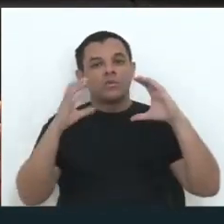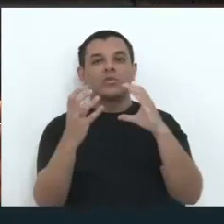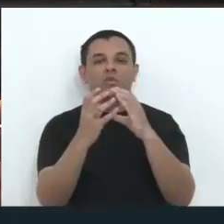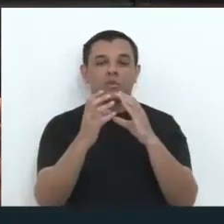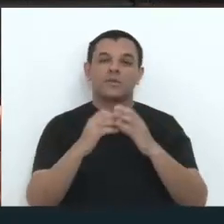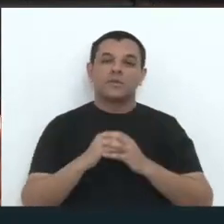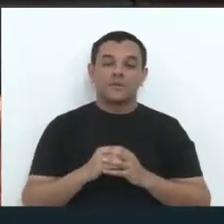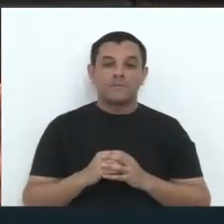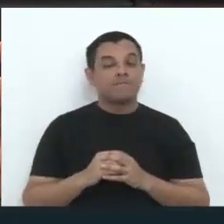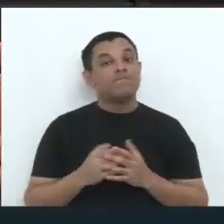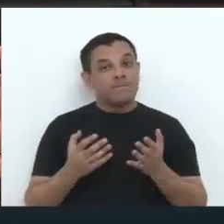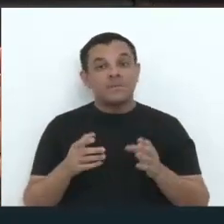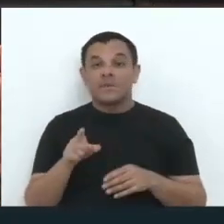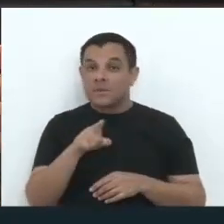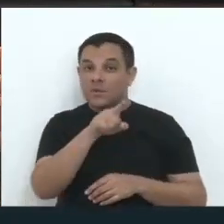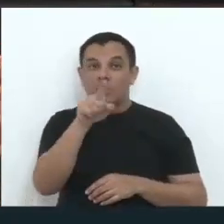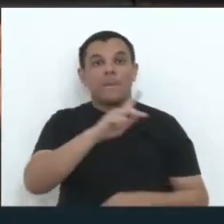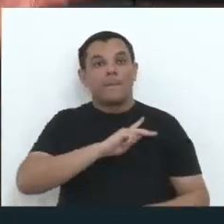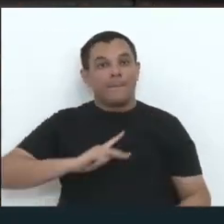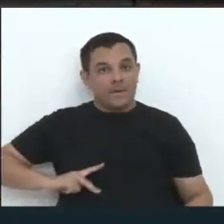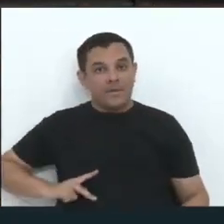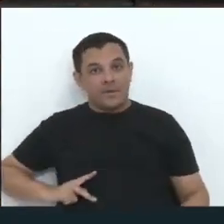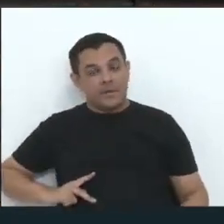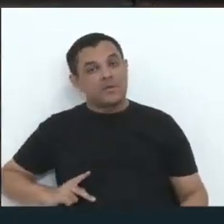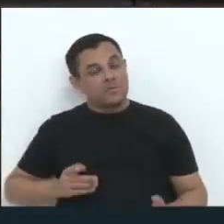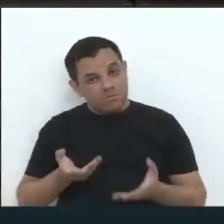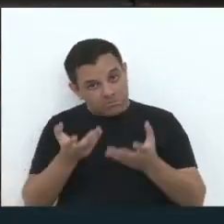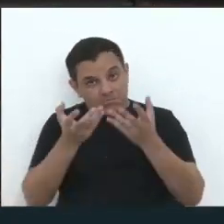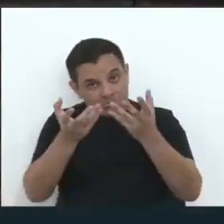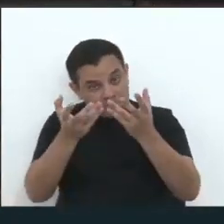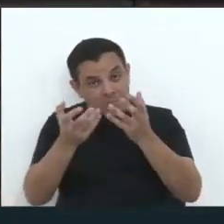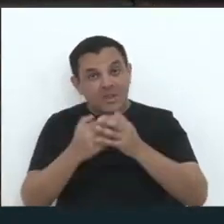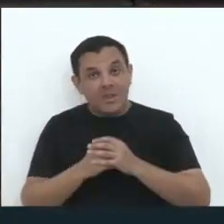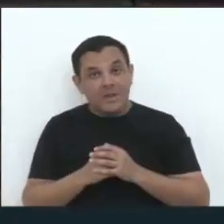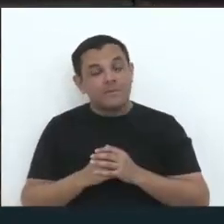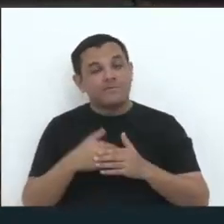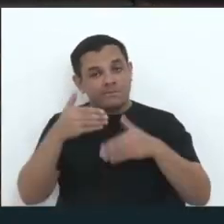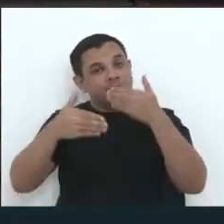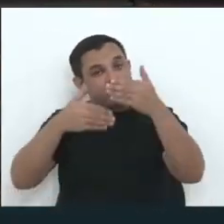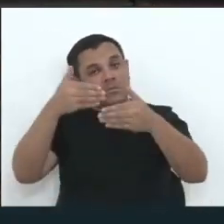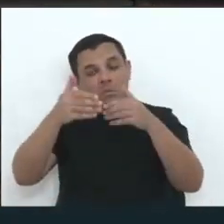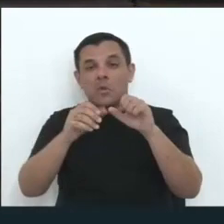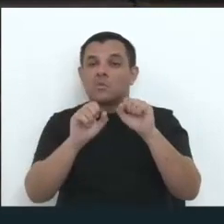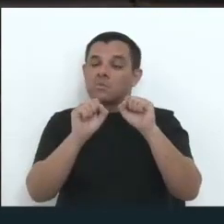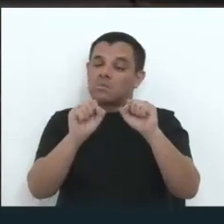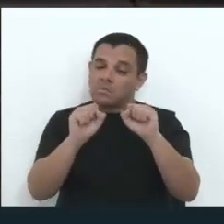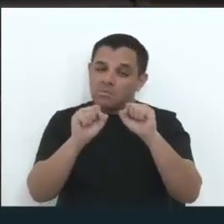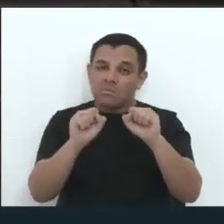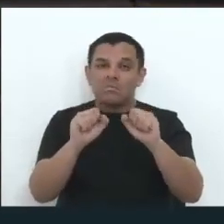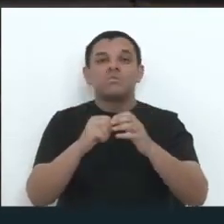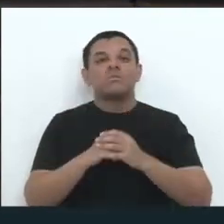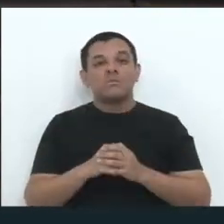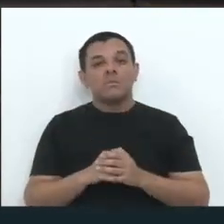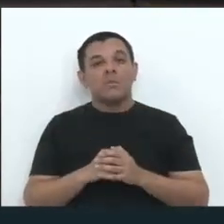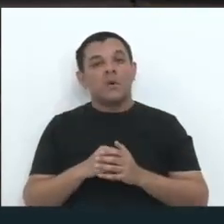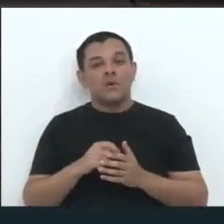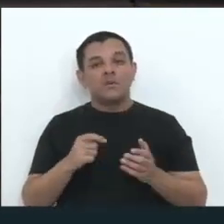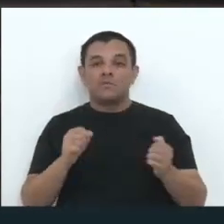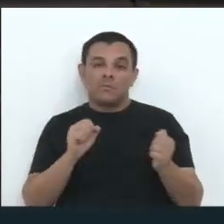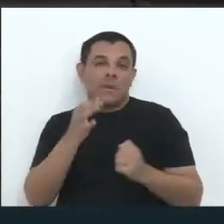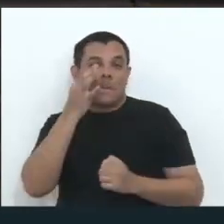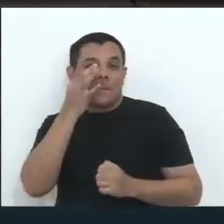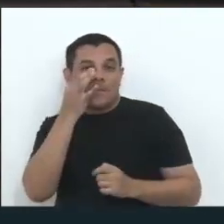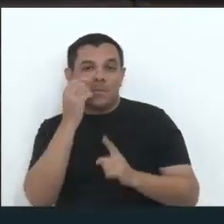senhor presidente, se o senhor assim o quiser, posteriormente o senhor poderá ouvi-los